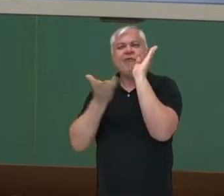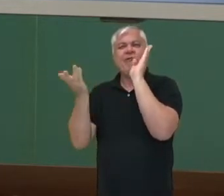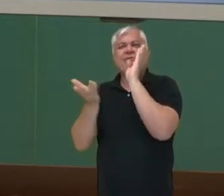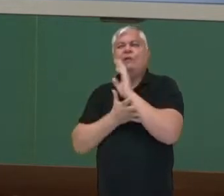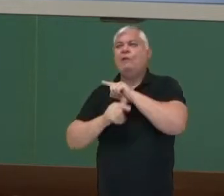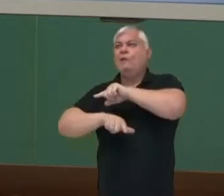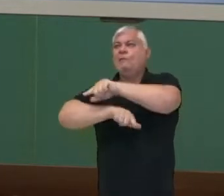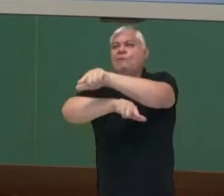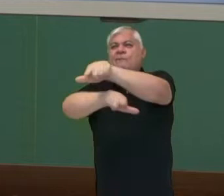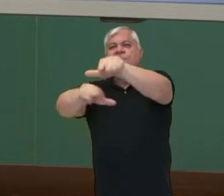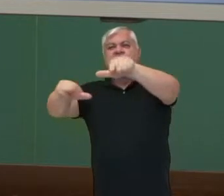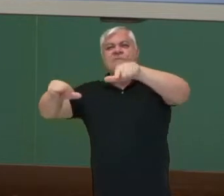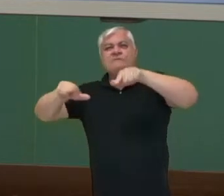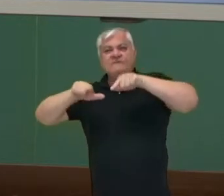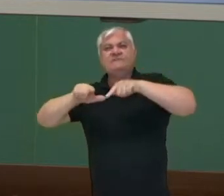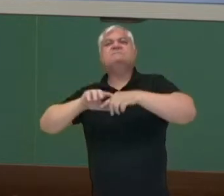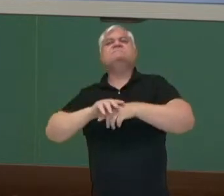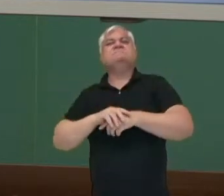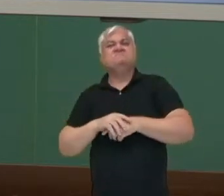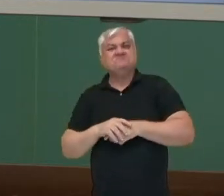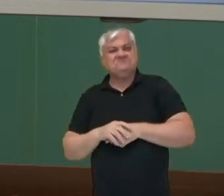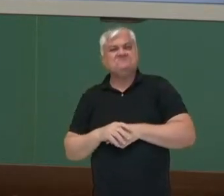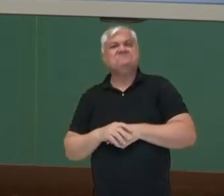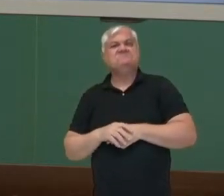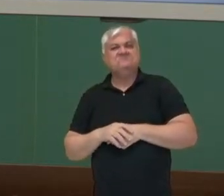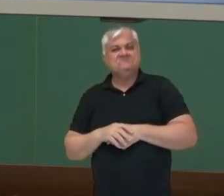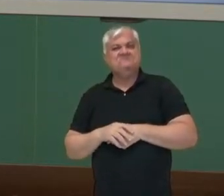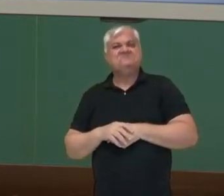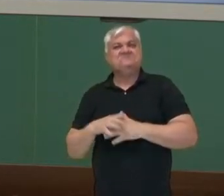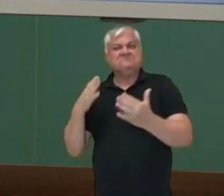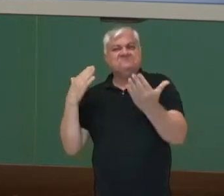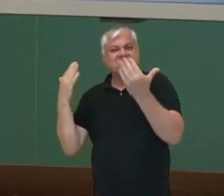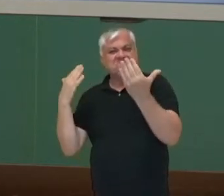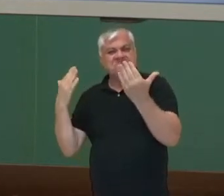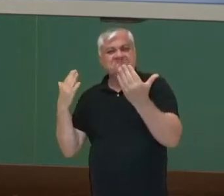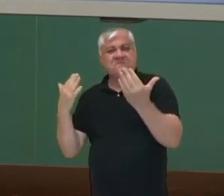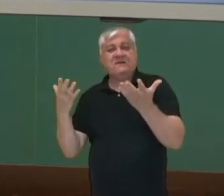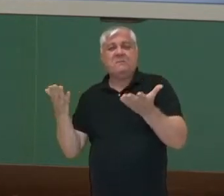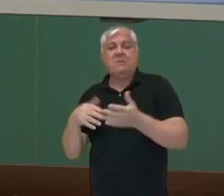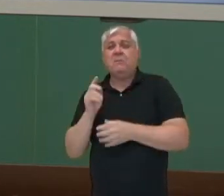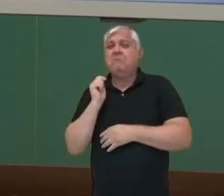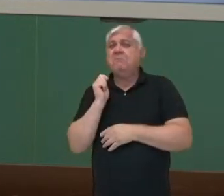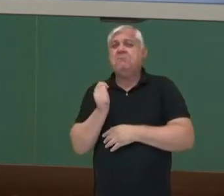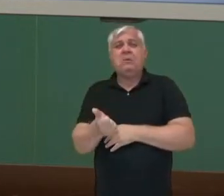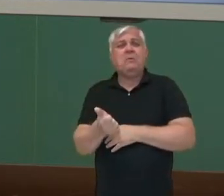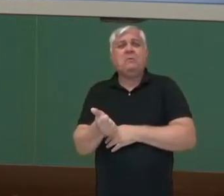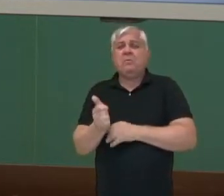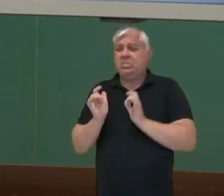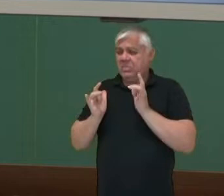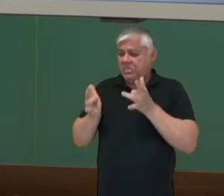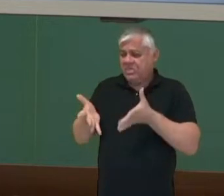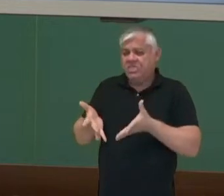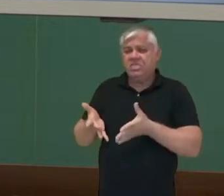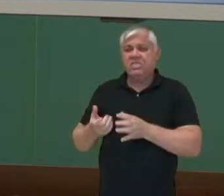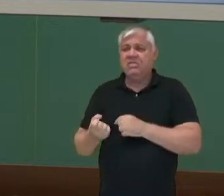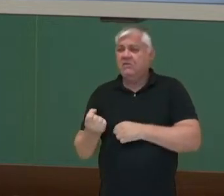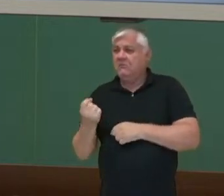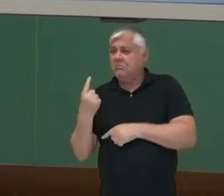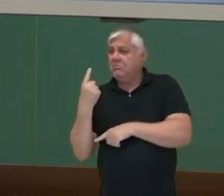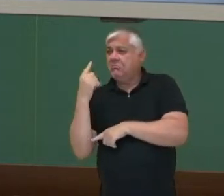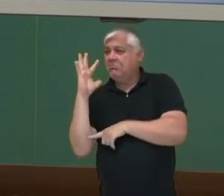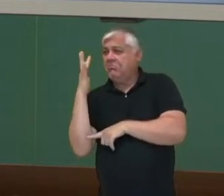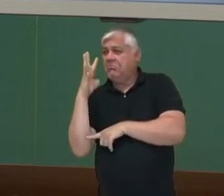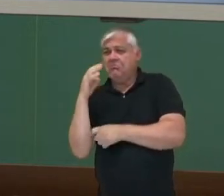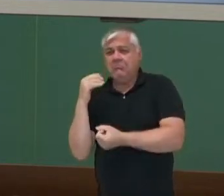de ocupação da região, né, do que era originalmente. Sobrou muito pouco, né, são poucas áreas